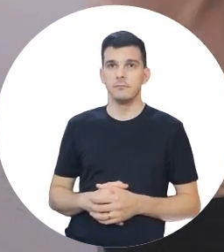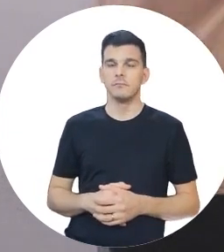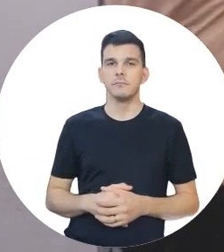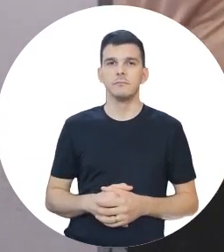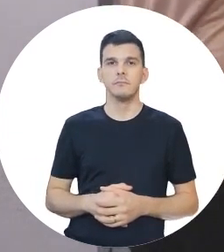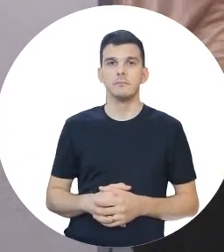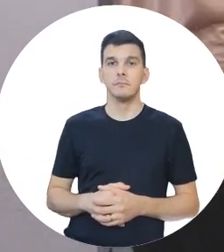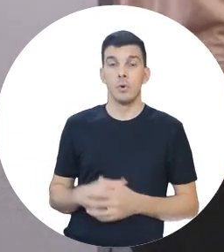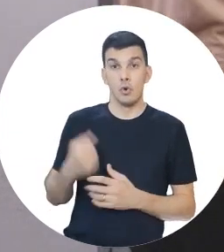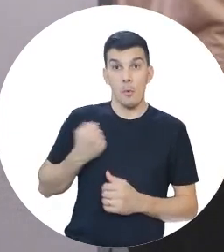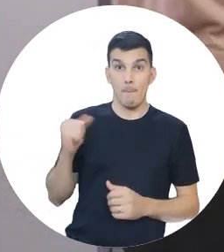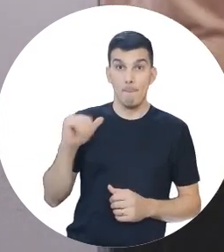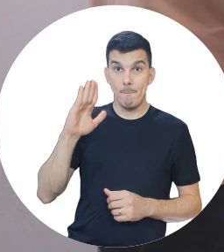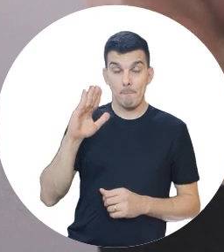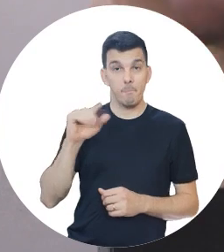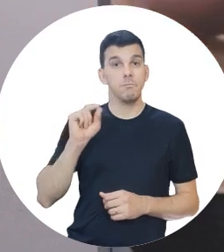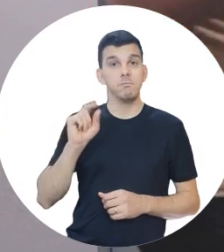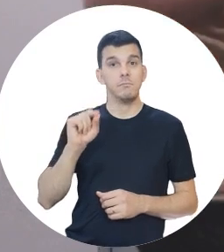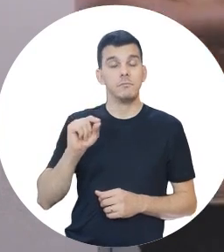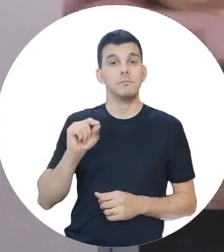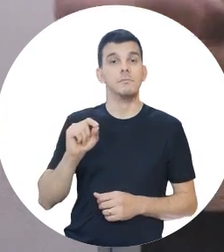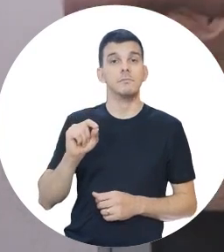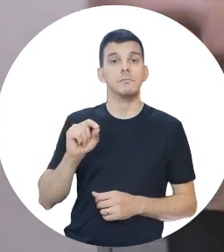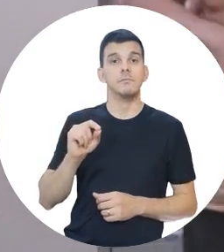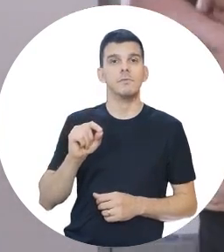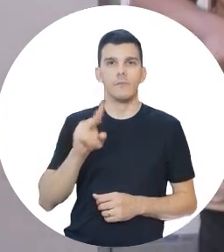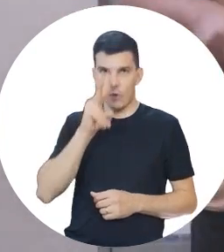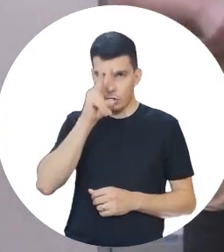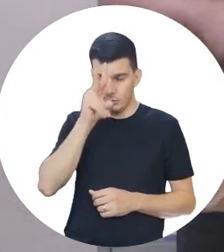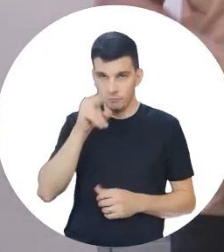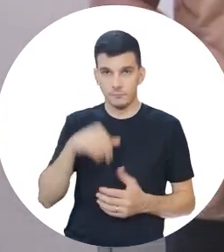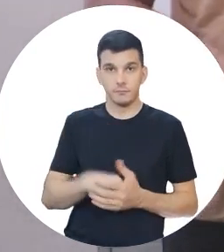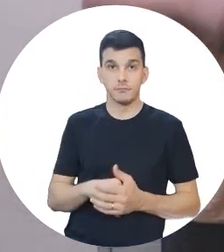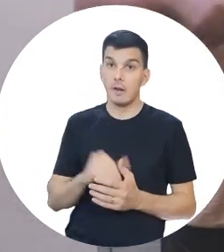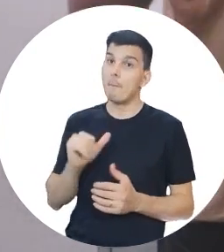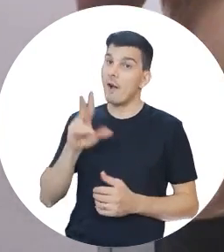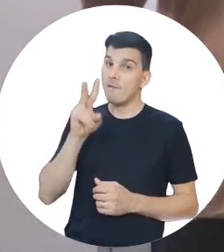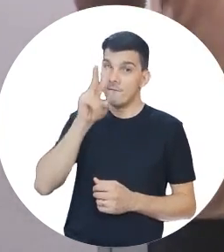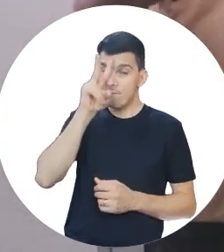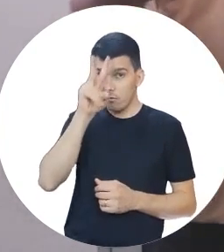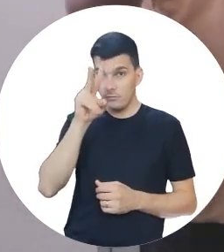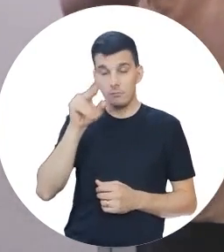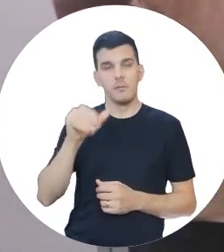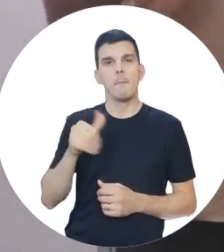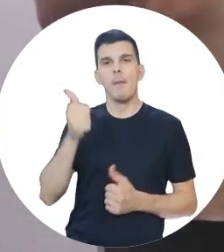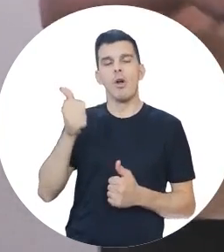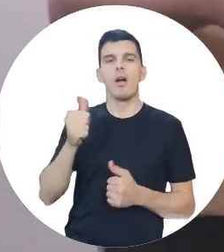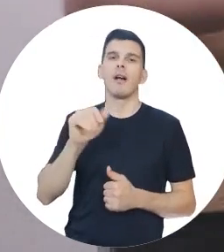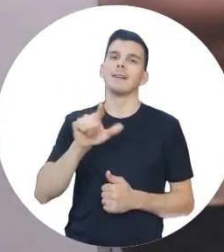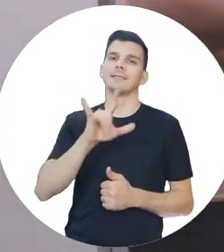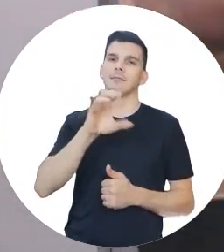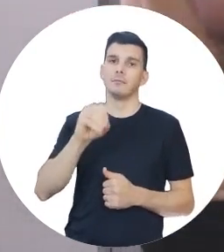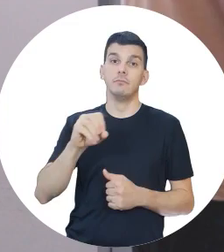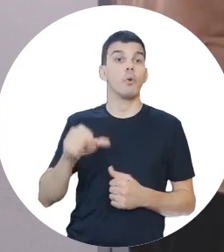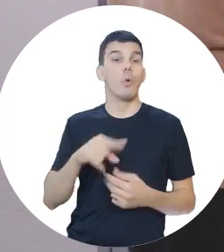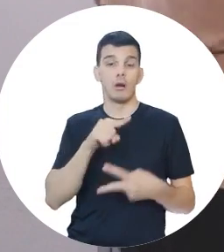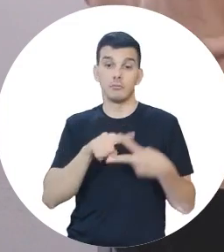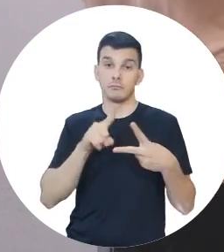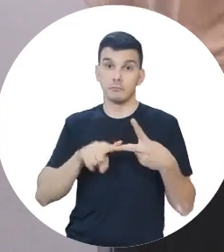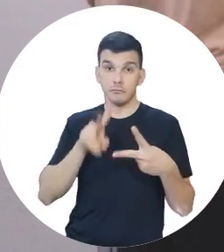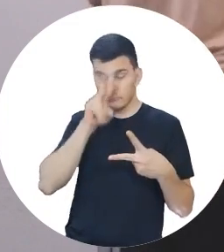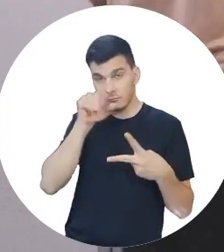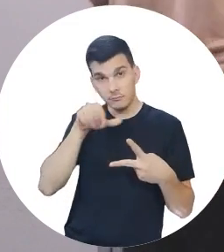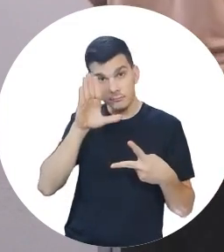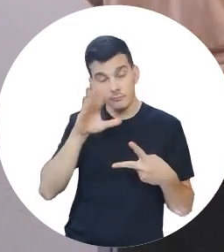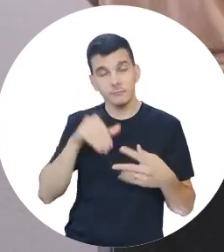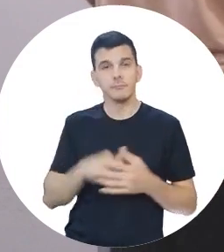Certo? Aqueles com maior número indicam que esse ácido é um ácido forte. Quanto maior a força, maior o caráter ácido. Quais